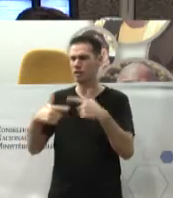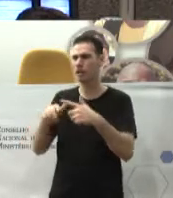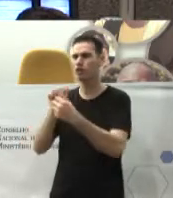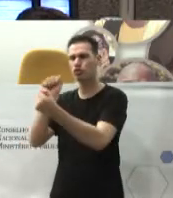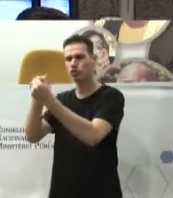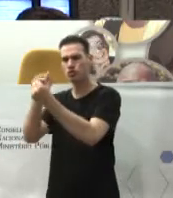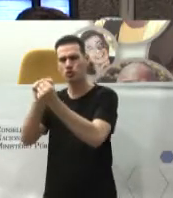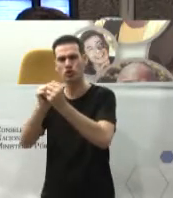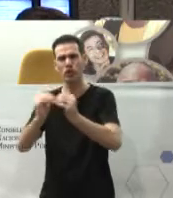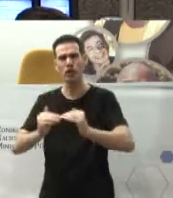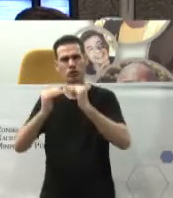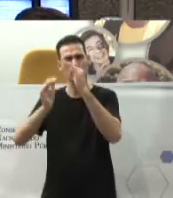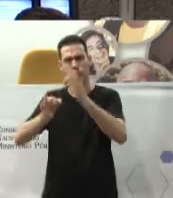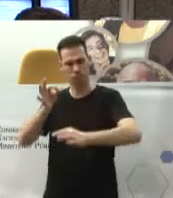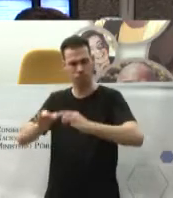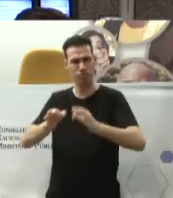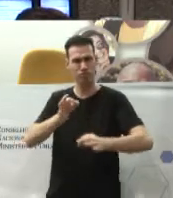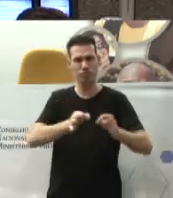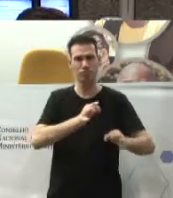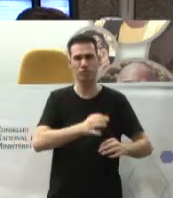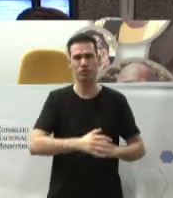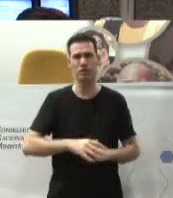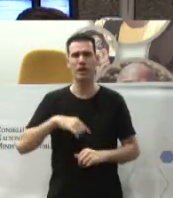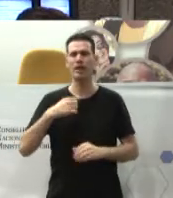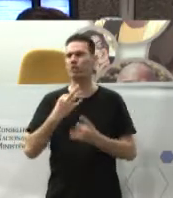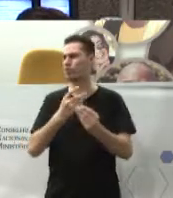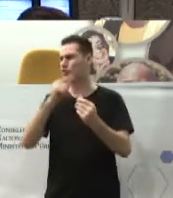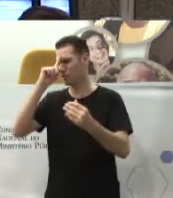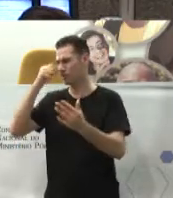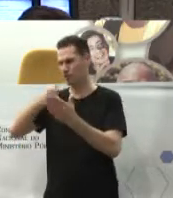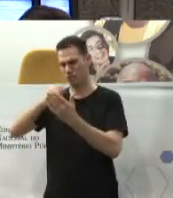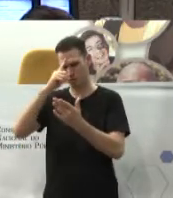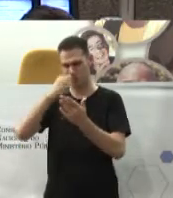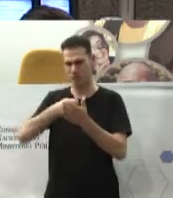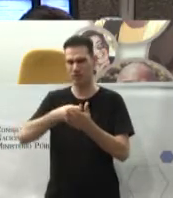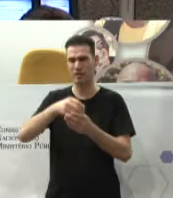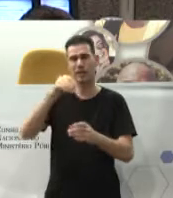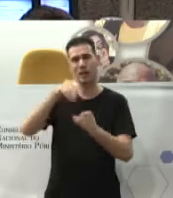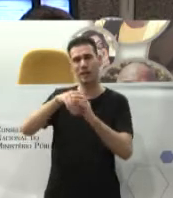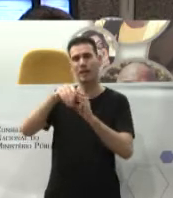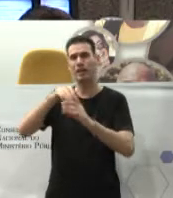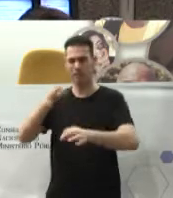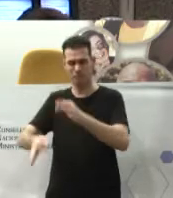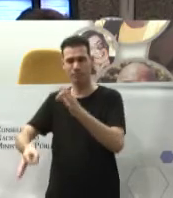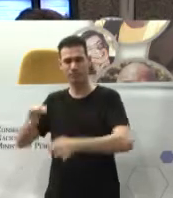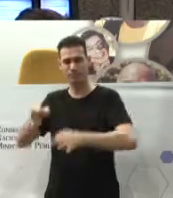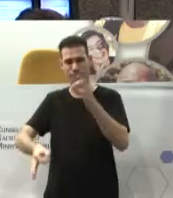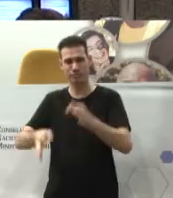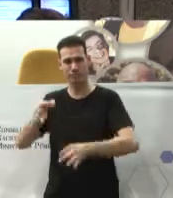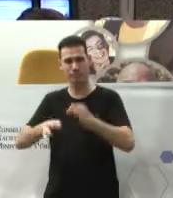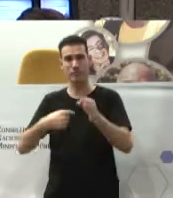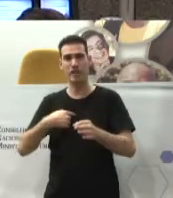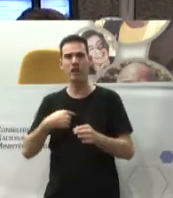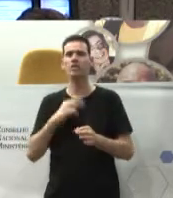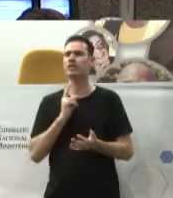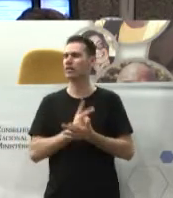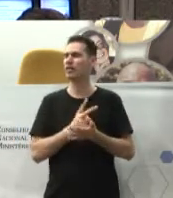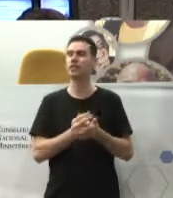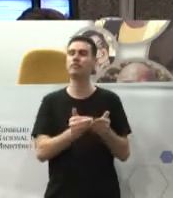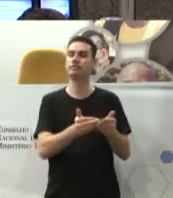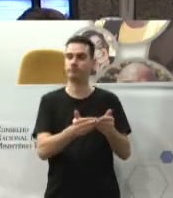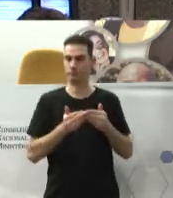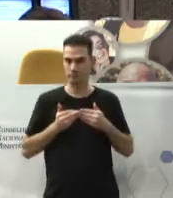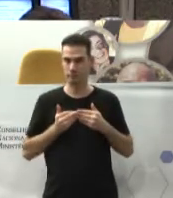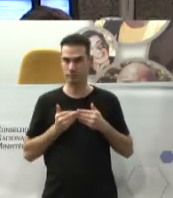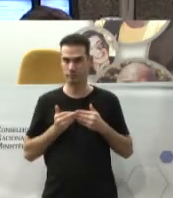hoje a maior parte dos processos, das decisões que são dadas dentro dos tribunais, eu peço dispensa